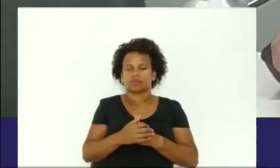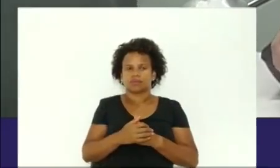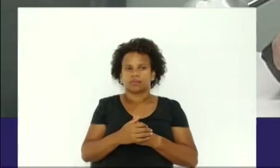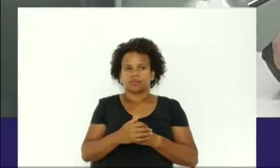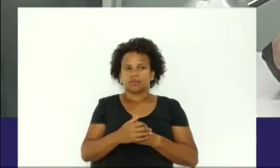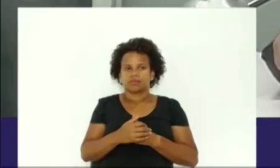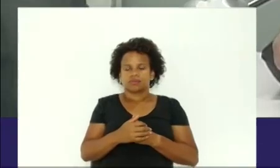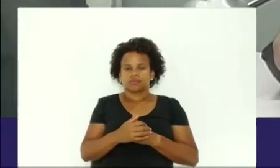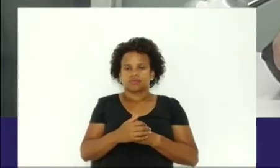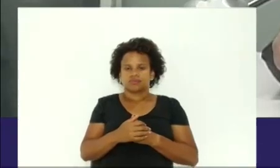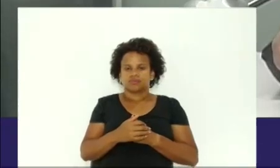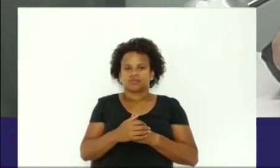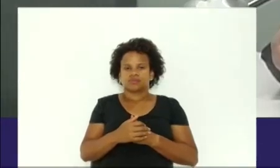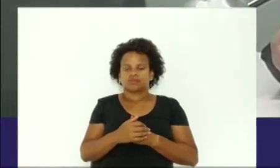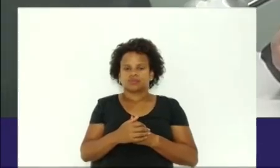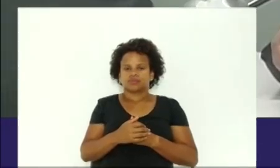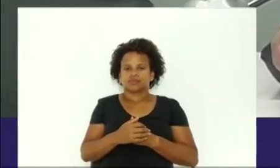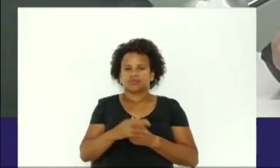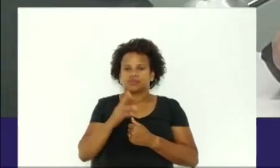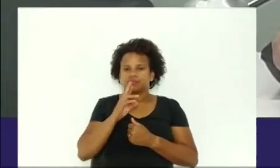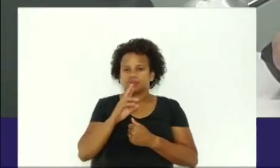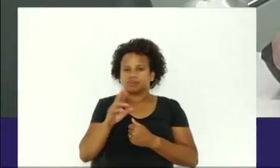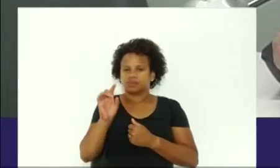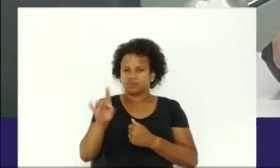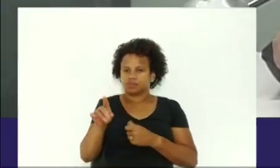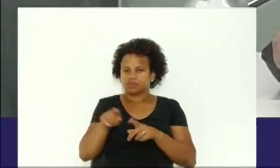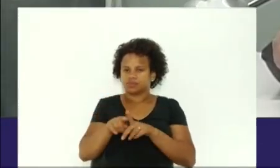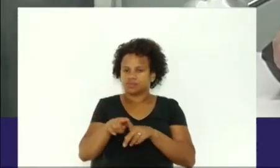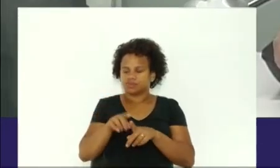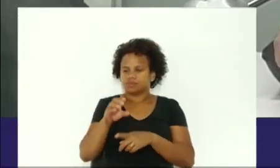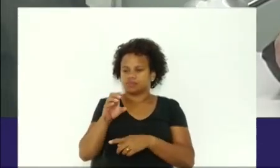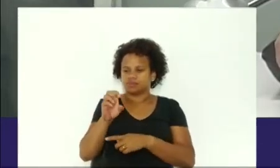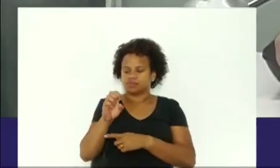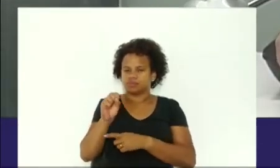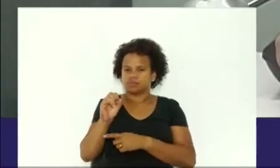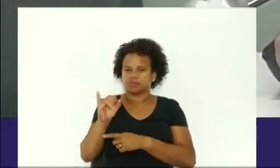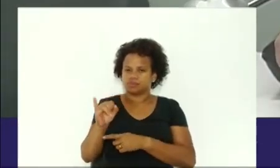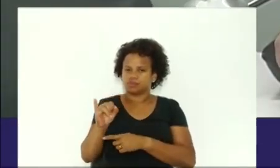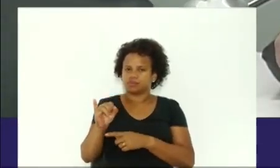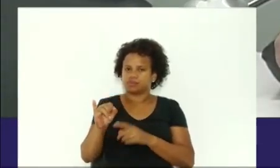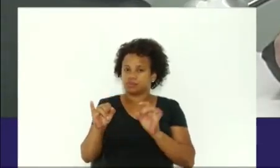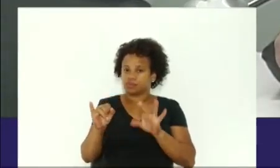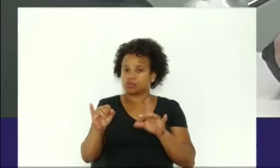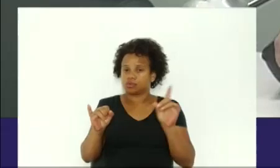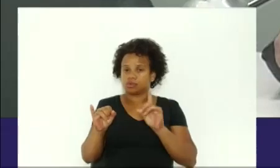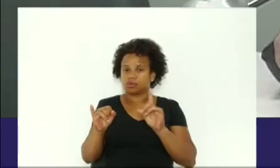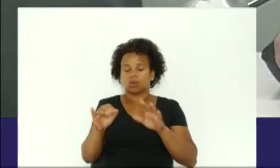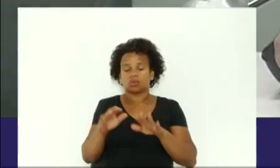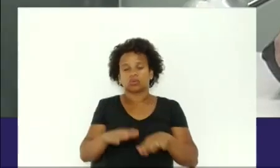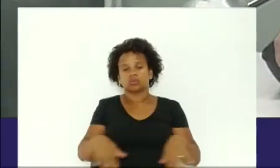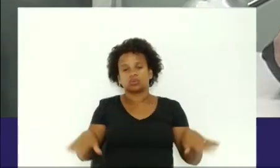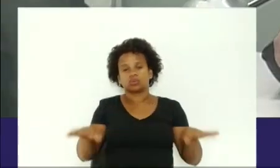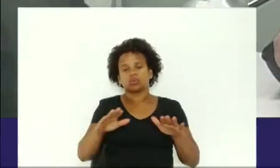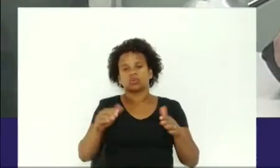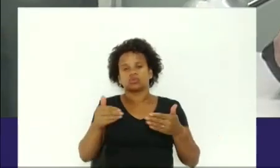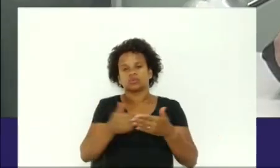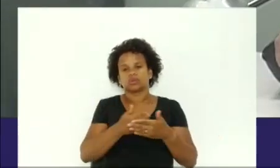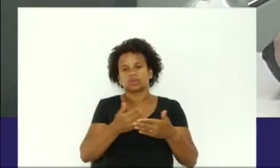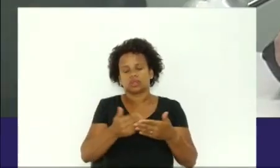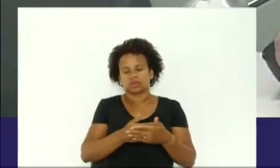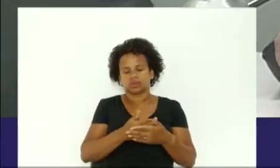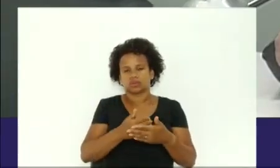não dá uma resposta só para a irmã Ceci, mas dá uma resposta à vereadora Érica, para todos os botucatuenses que fizeram